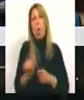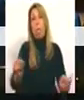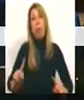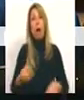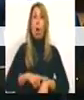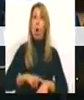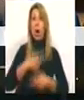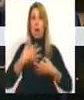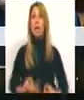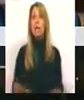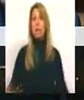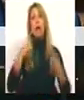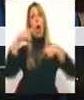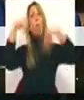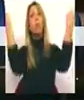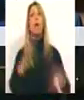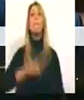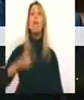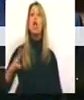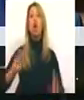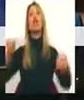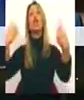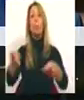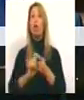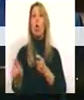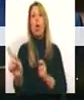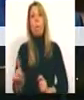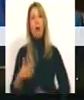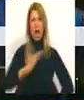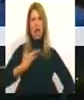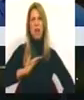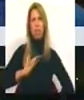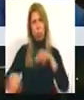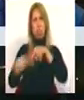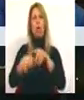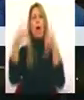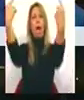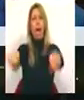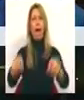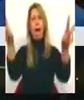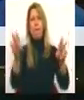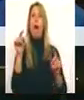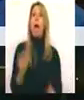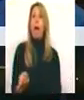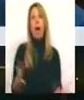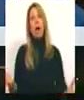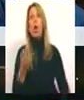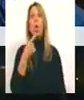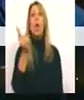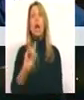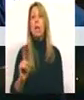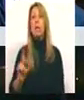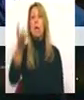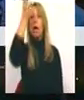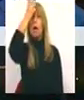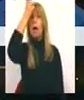e anuncia milhões que depois não paga. É um caloteiro político. E o facto de ser caloteiro político não significa que as câmaras tenham esse custo e